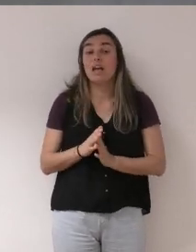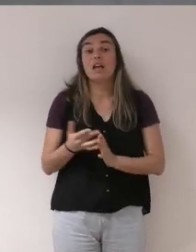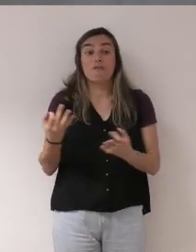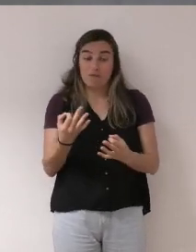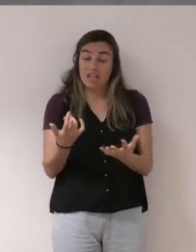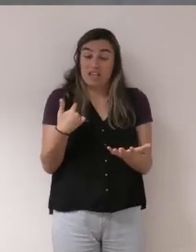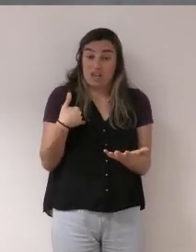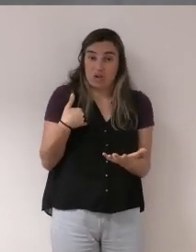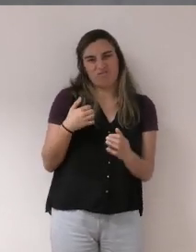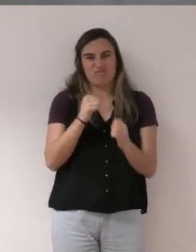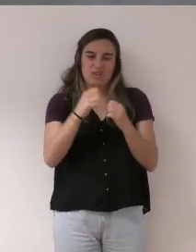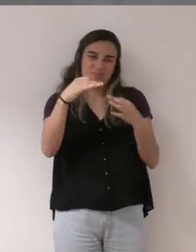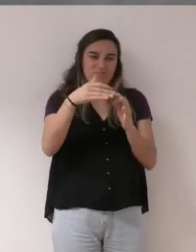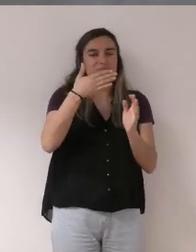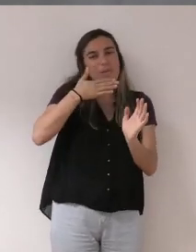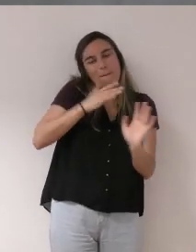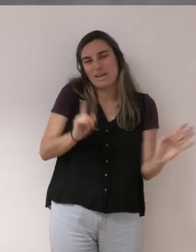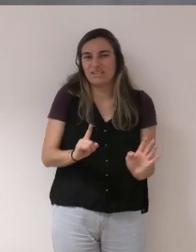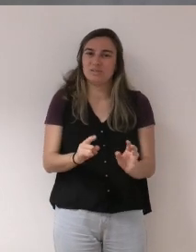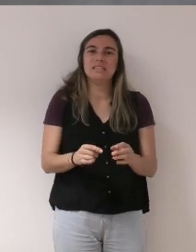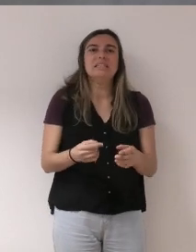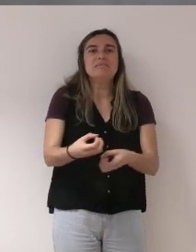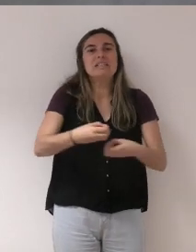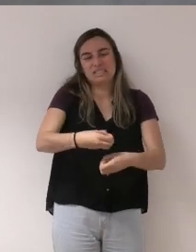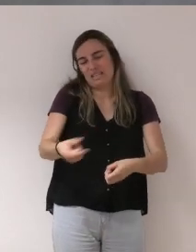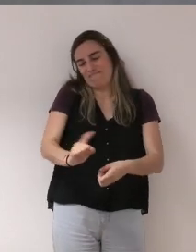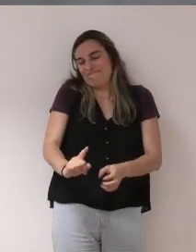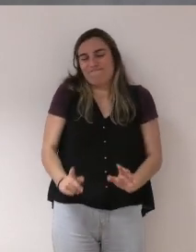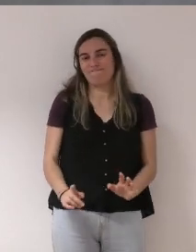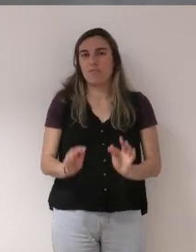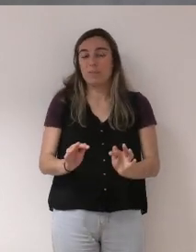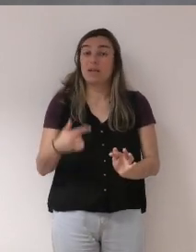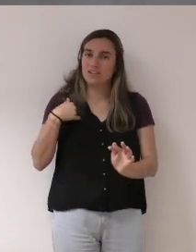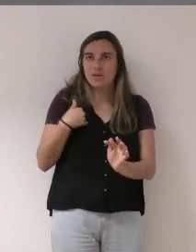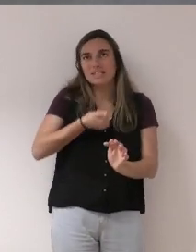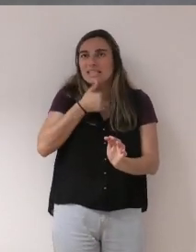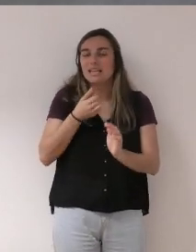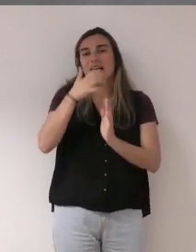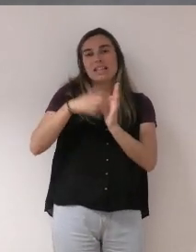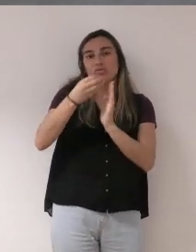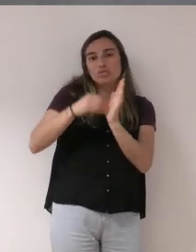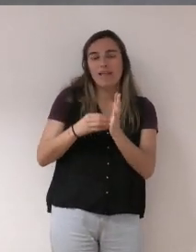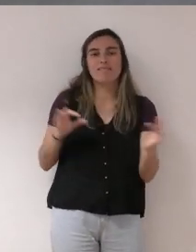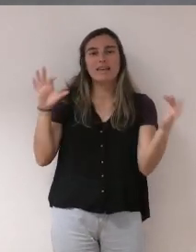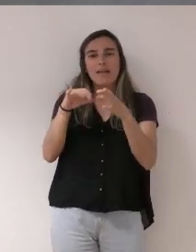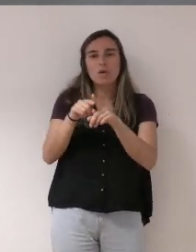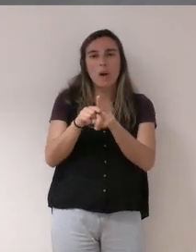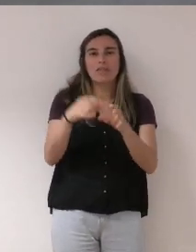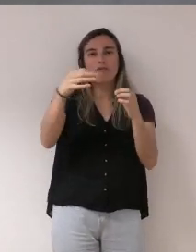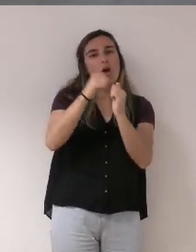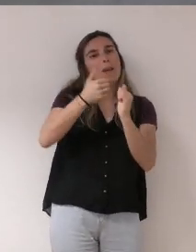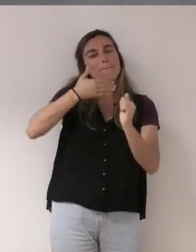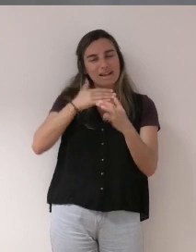trazido as folhas de papel almaço e resolvi escrever um pequeno texto sobre a própria ideia da folha em